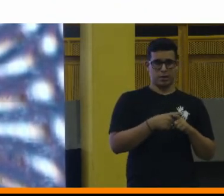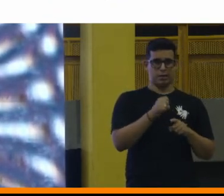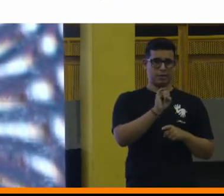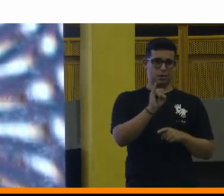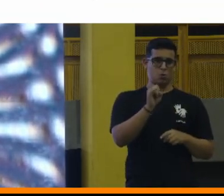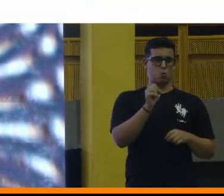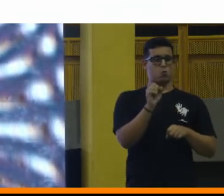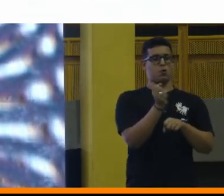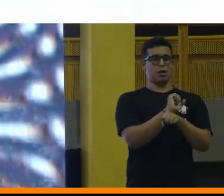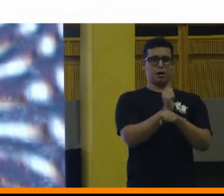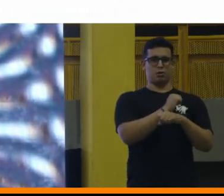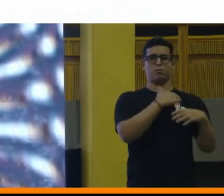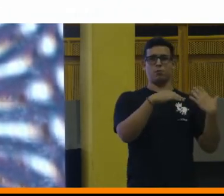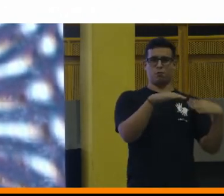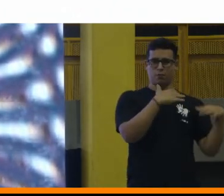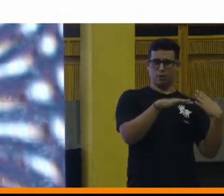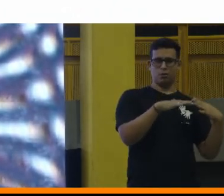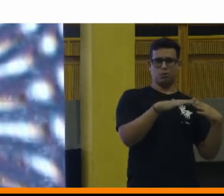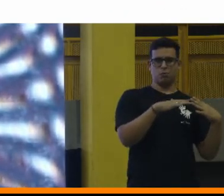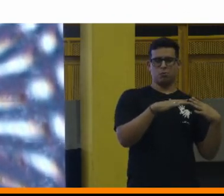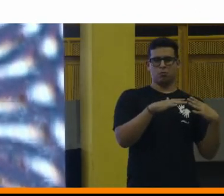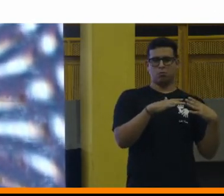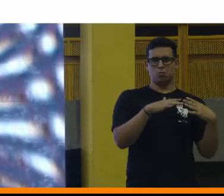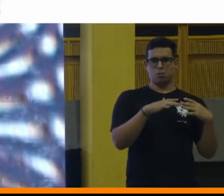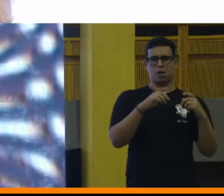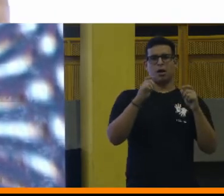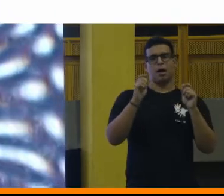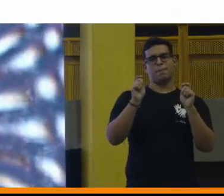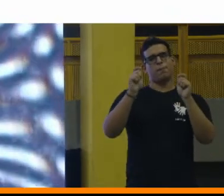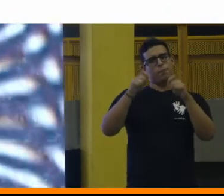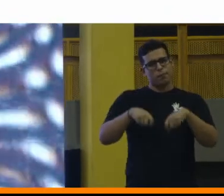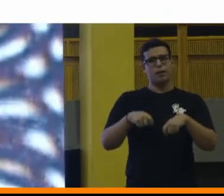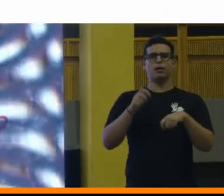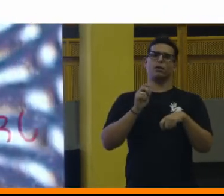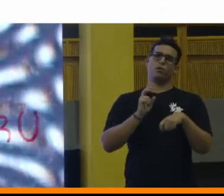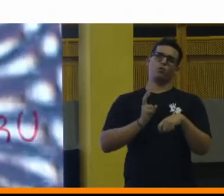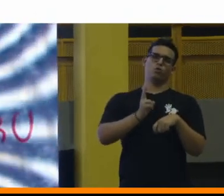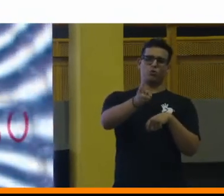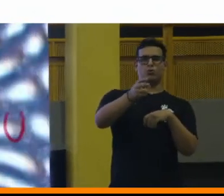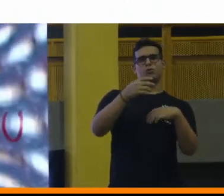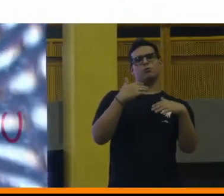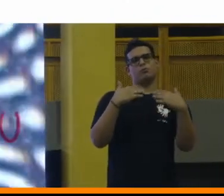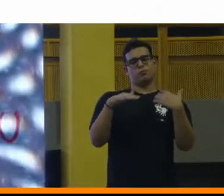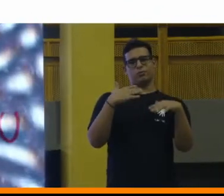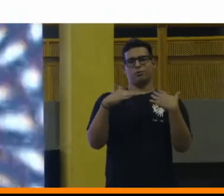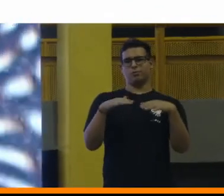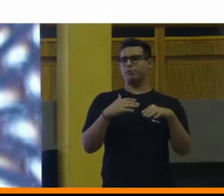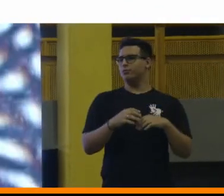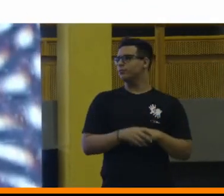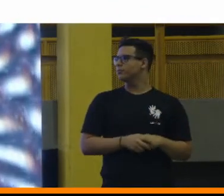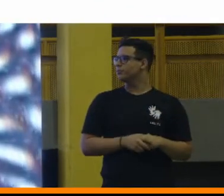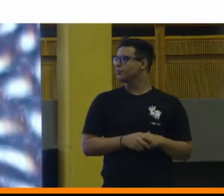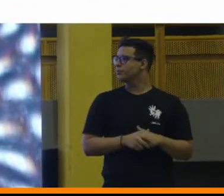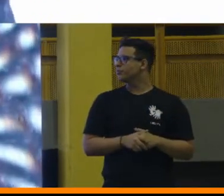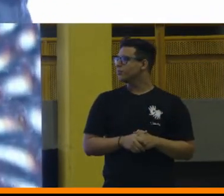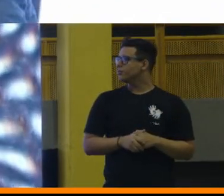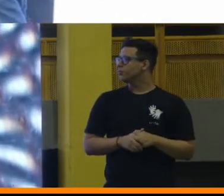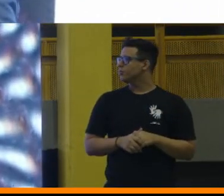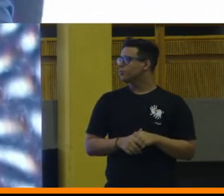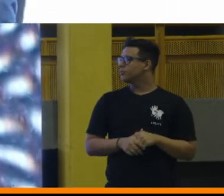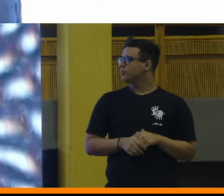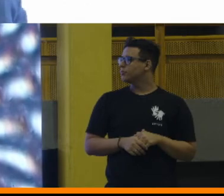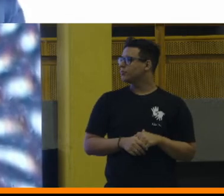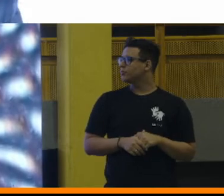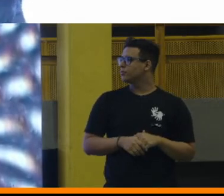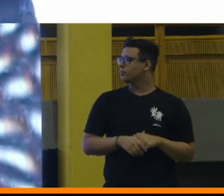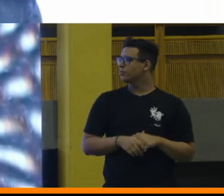movimento. Isso é o princípio da inércia. Vamos lá. Como é que